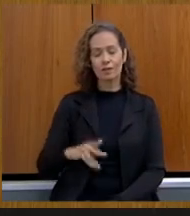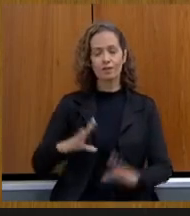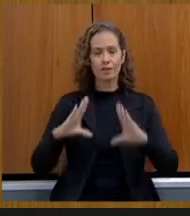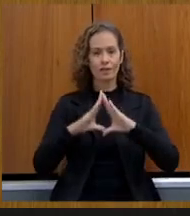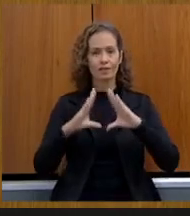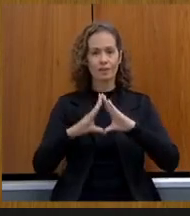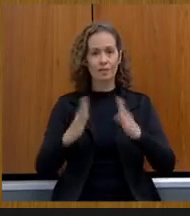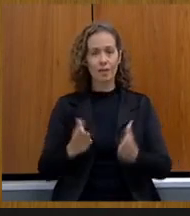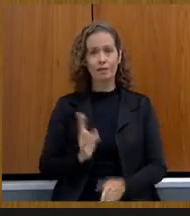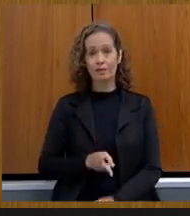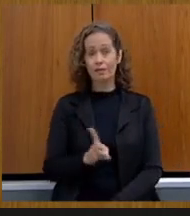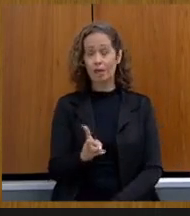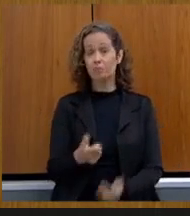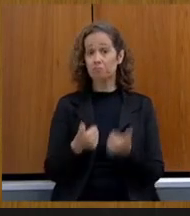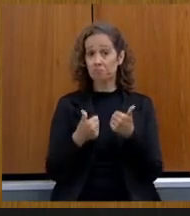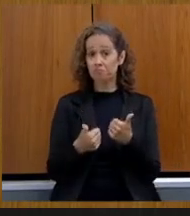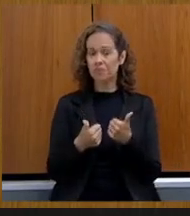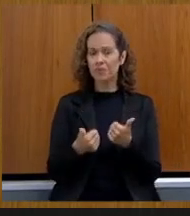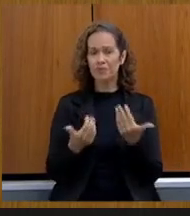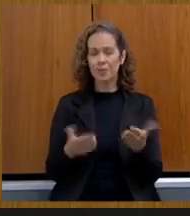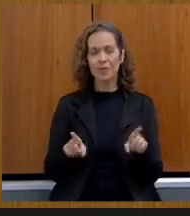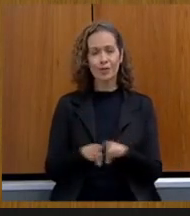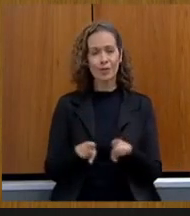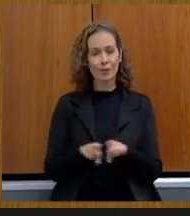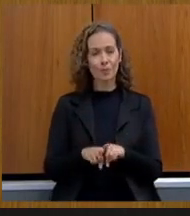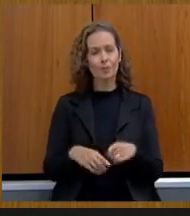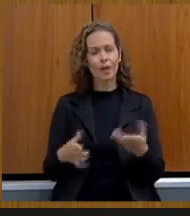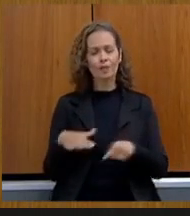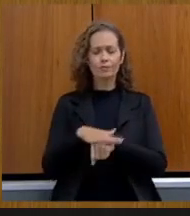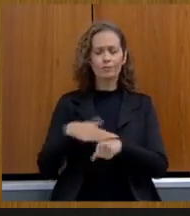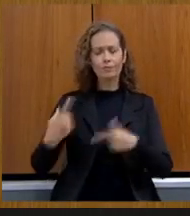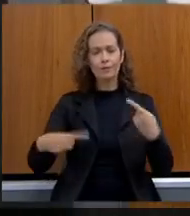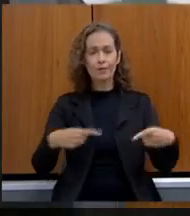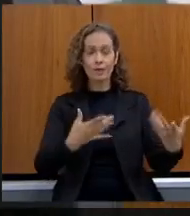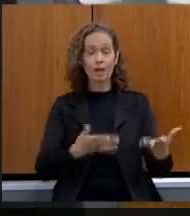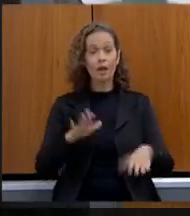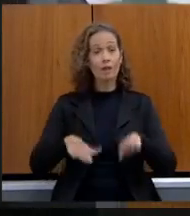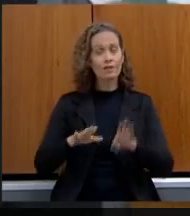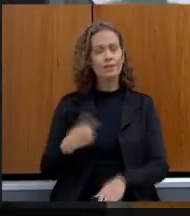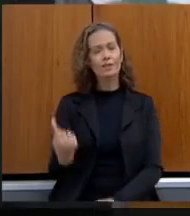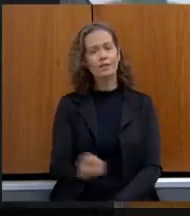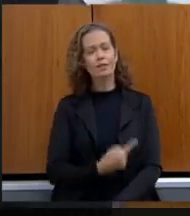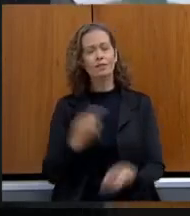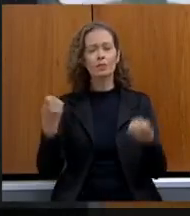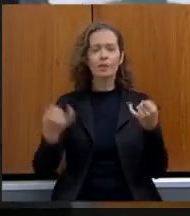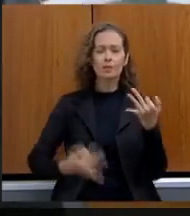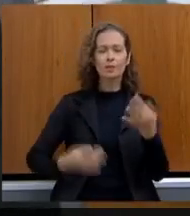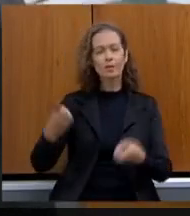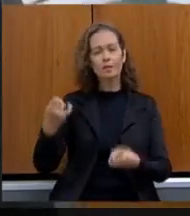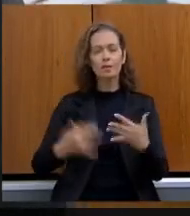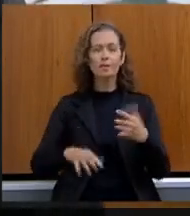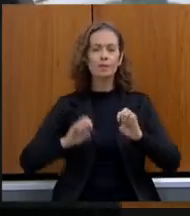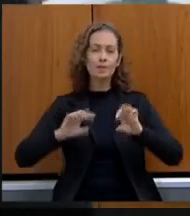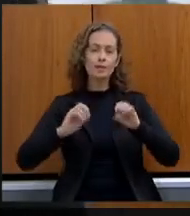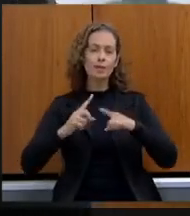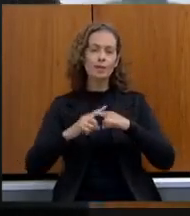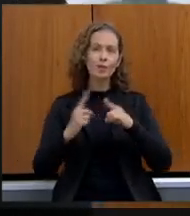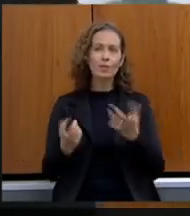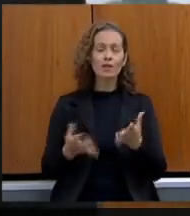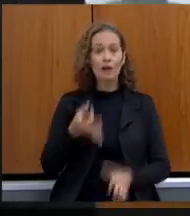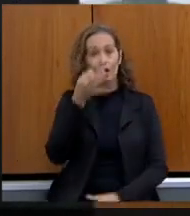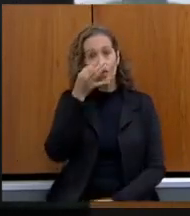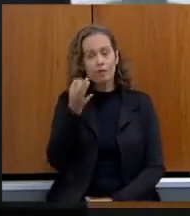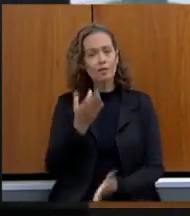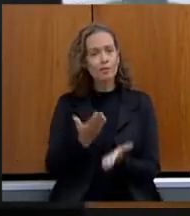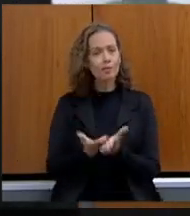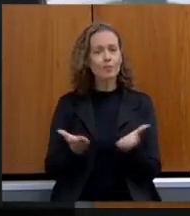é sempre muito positivo também é discutir muitas vezes a gente fala muito de educação mas perde essa atenção